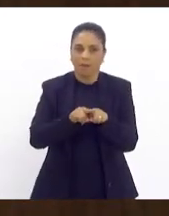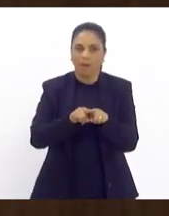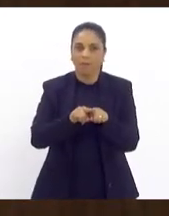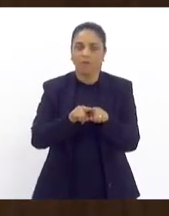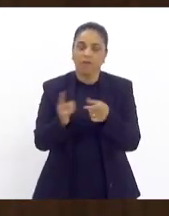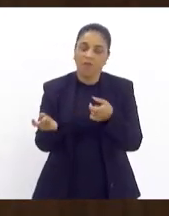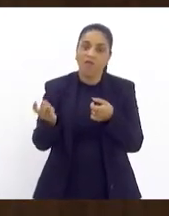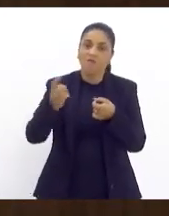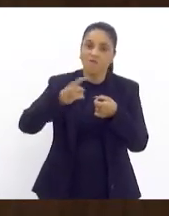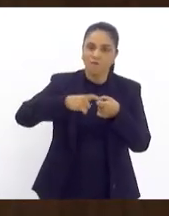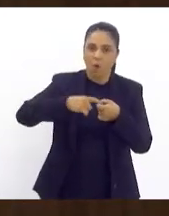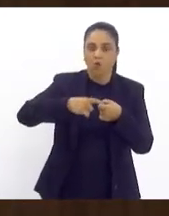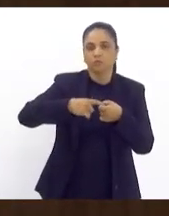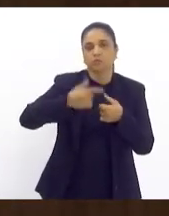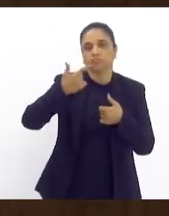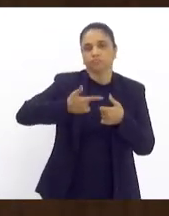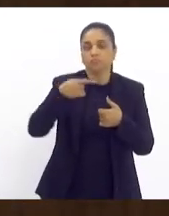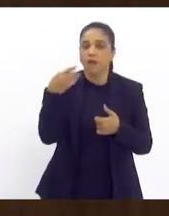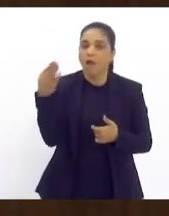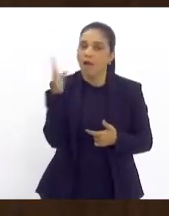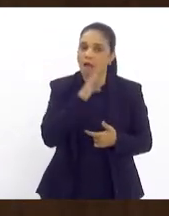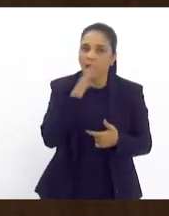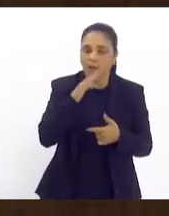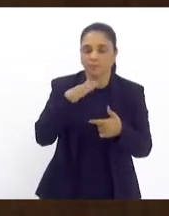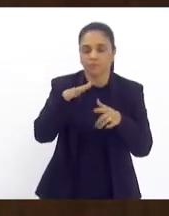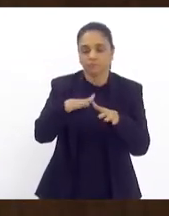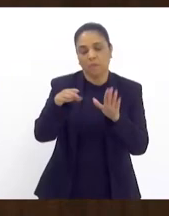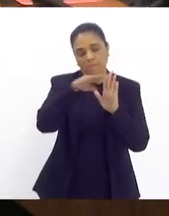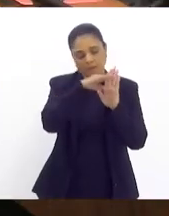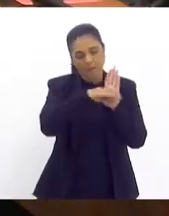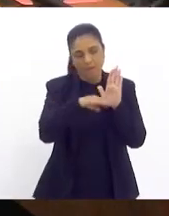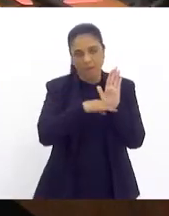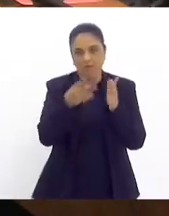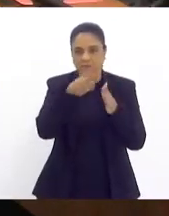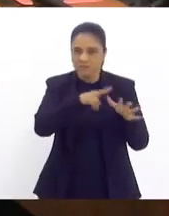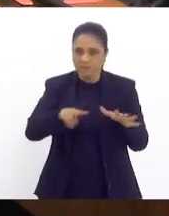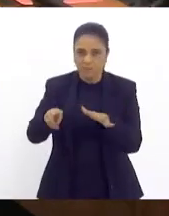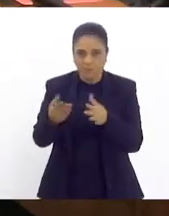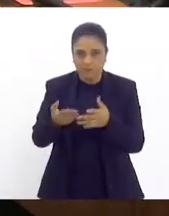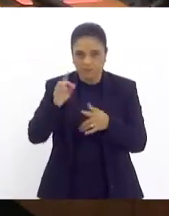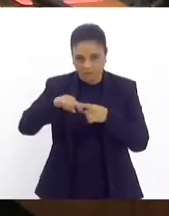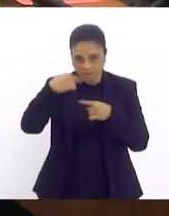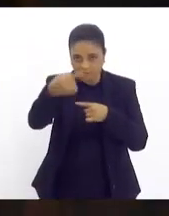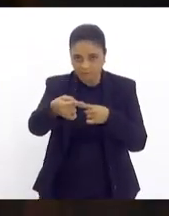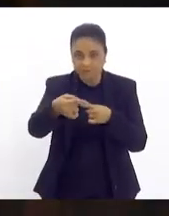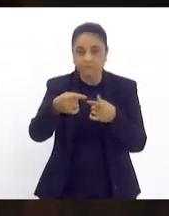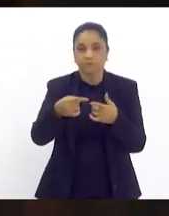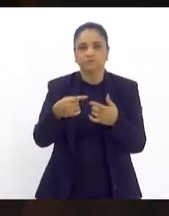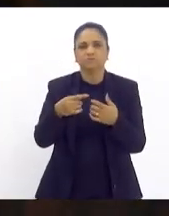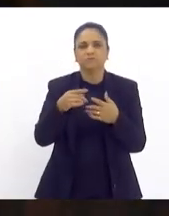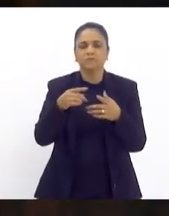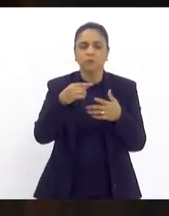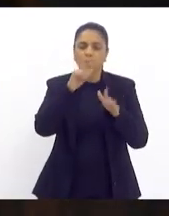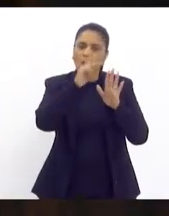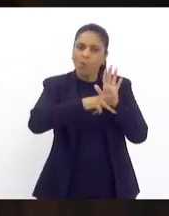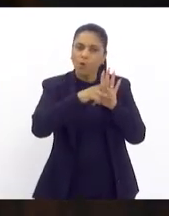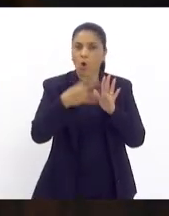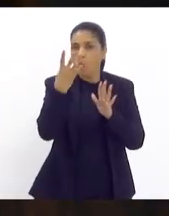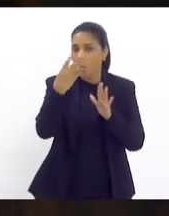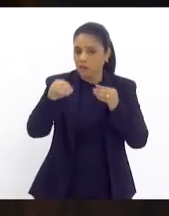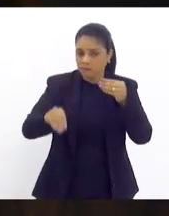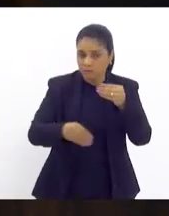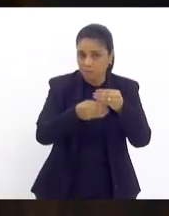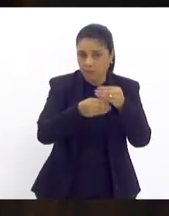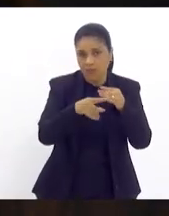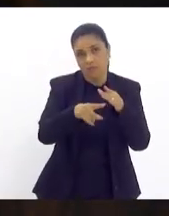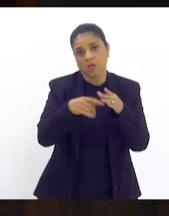estar emendado vai amarrado pode trazer na porta até a semana que vem o projeto recebeu quatro emendas provavelmente é a